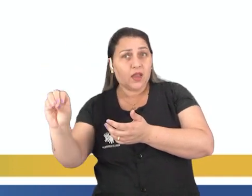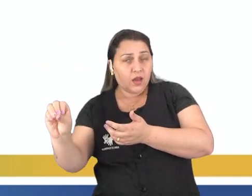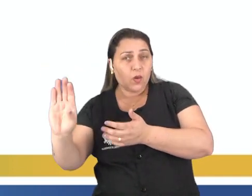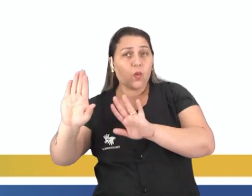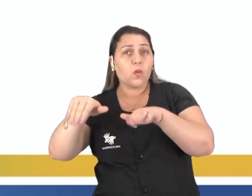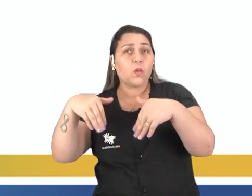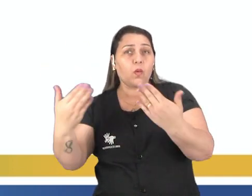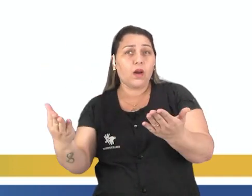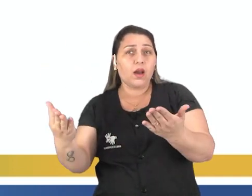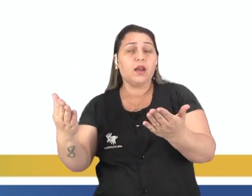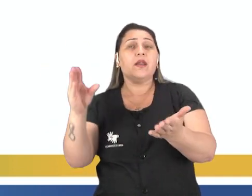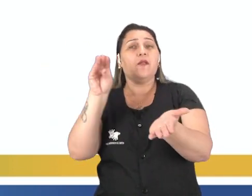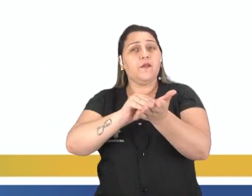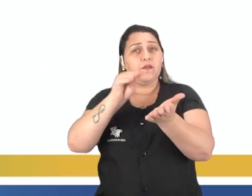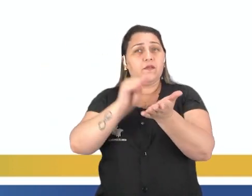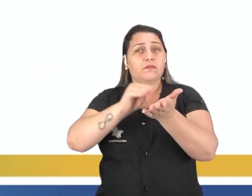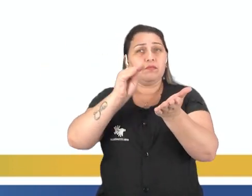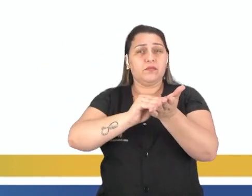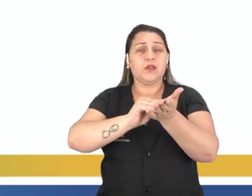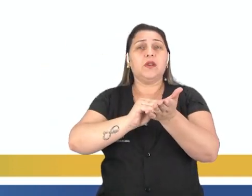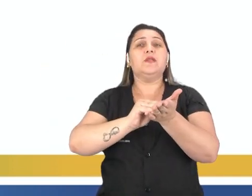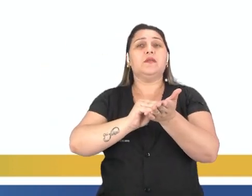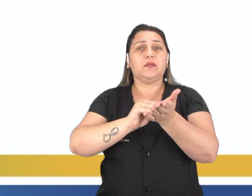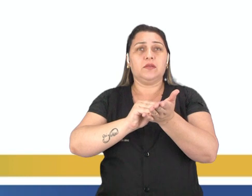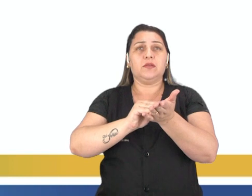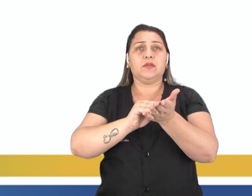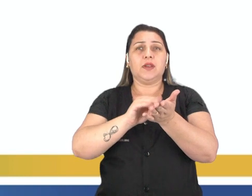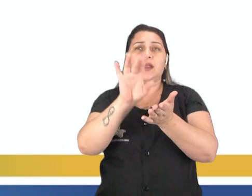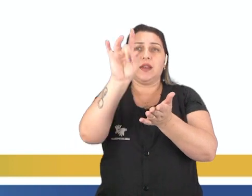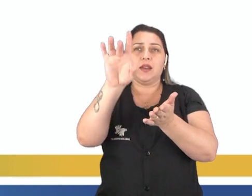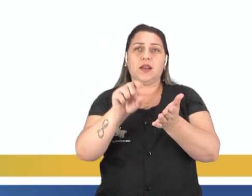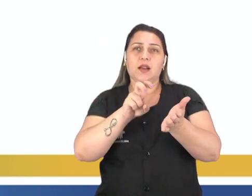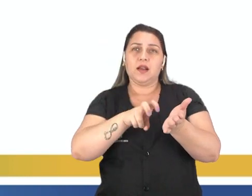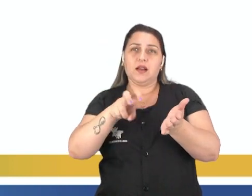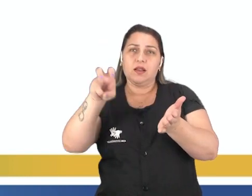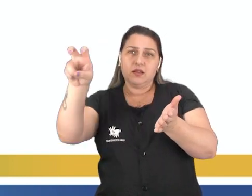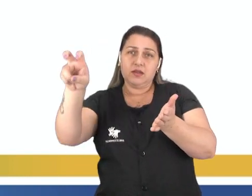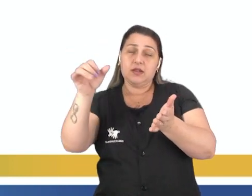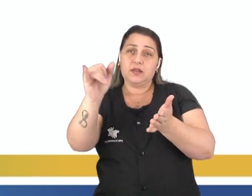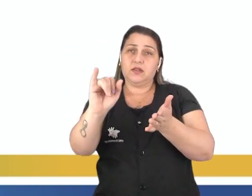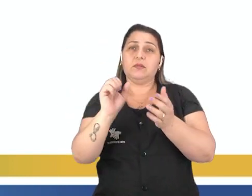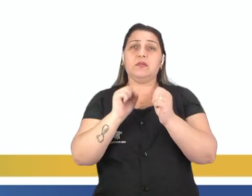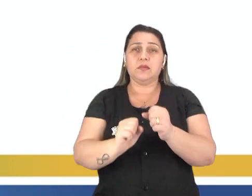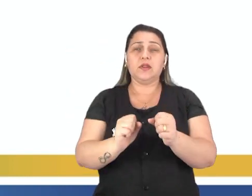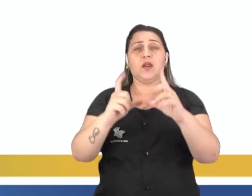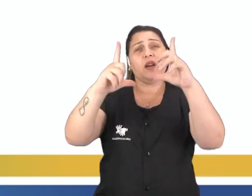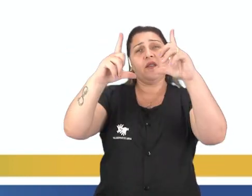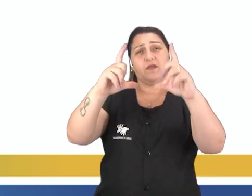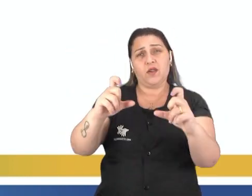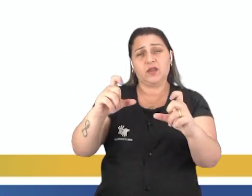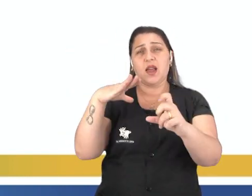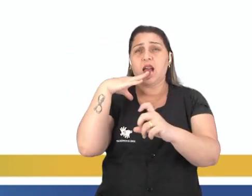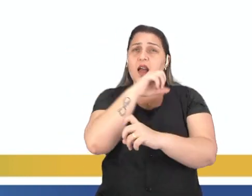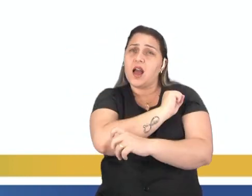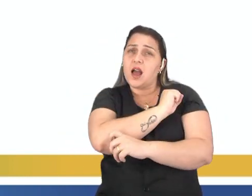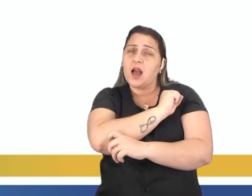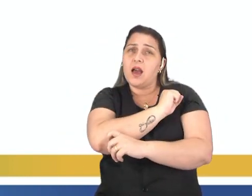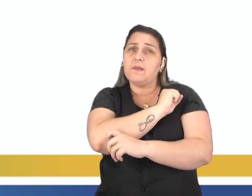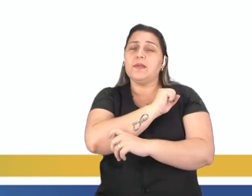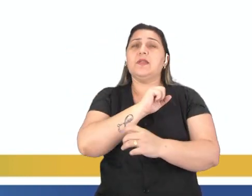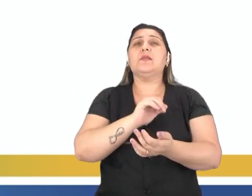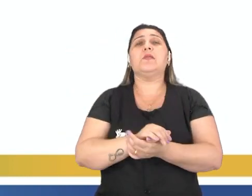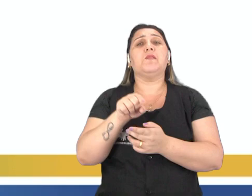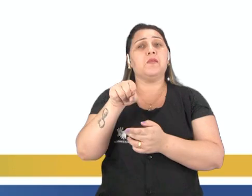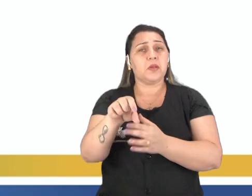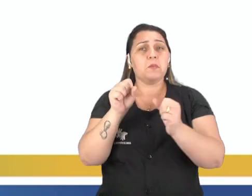Si. Quais são as notas musicais que estão faltando aí em cada escadinha dessa? Tá? Então, se você puder, tira uma foto aí